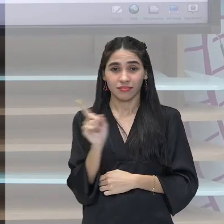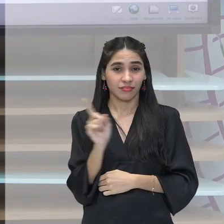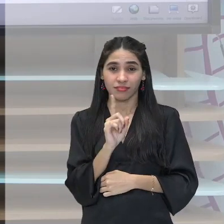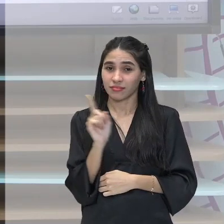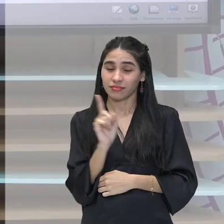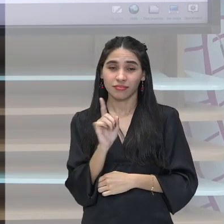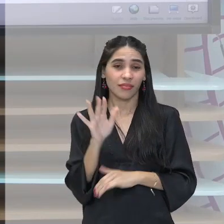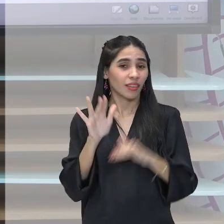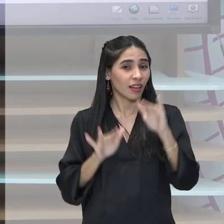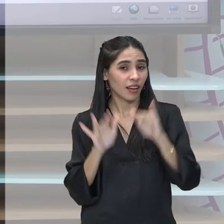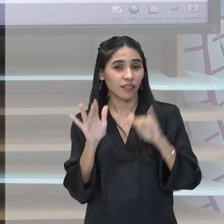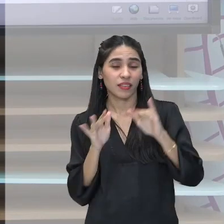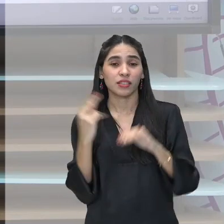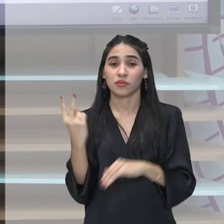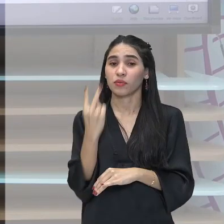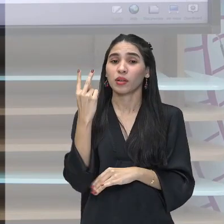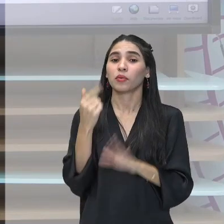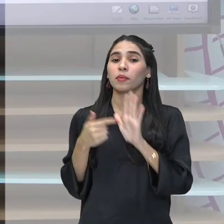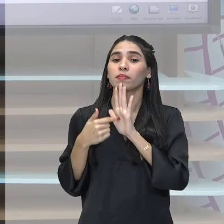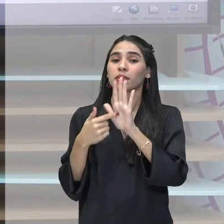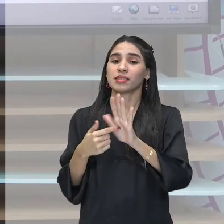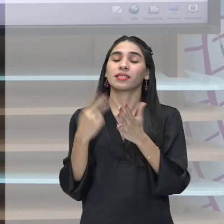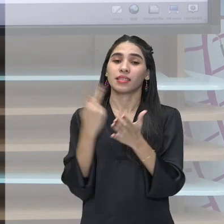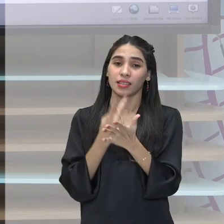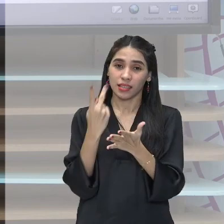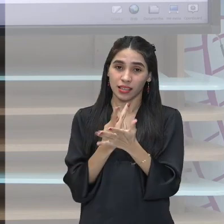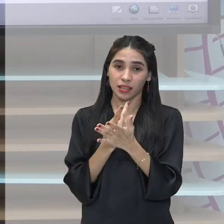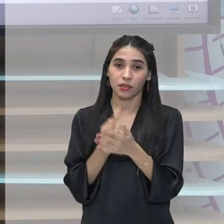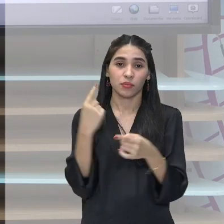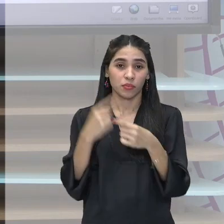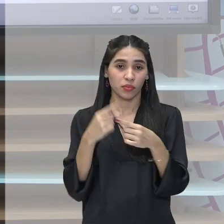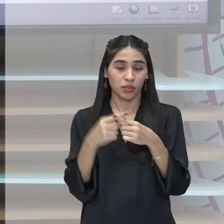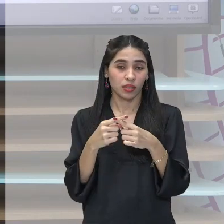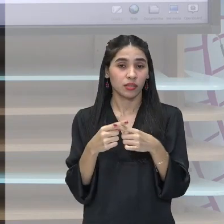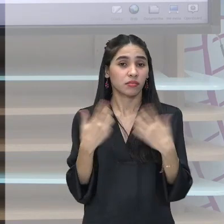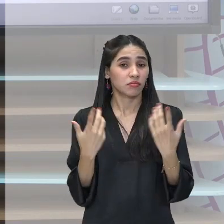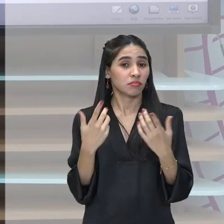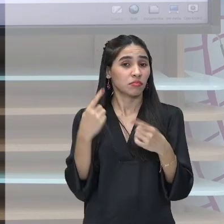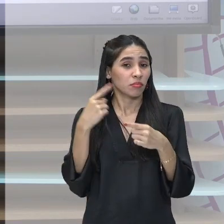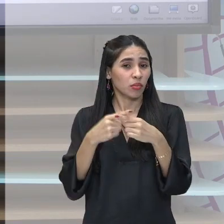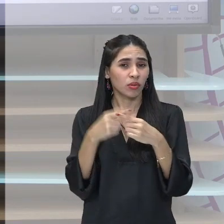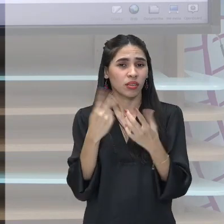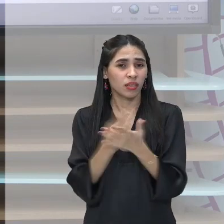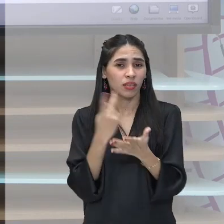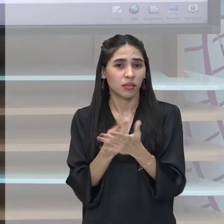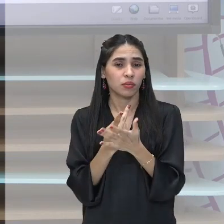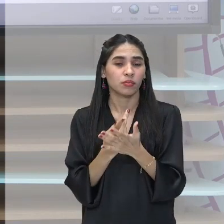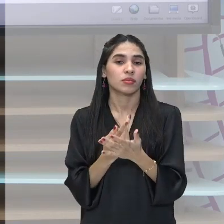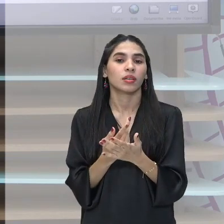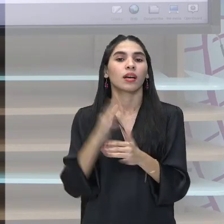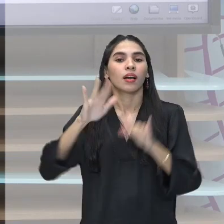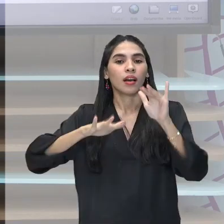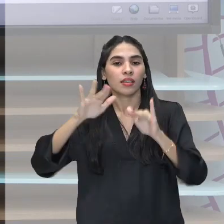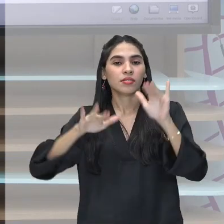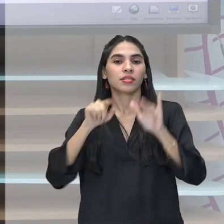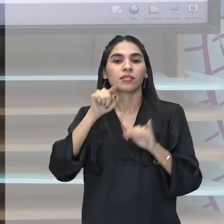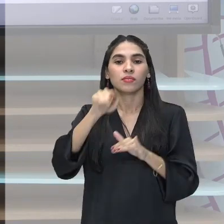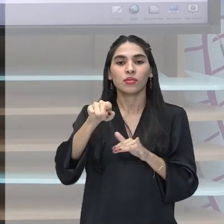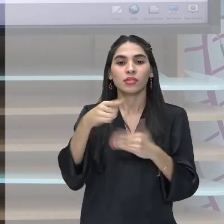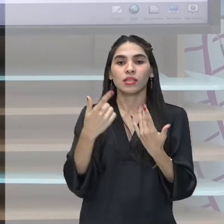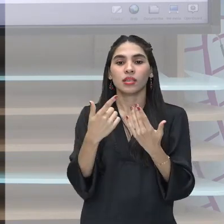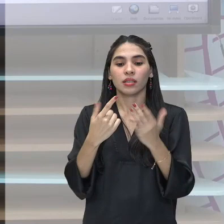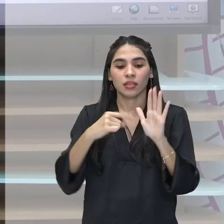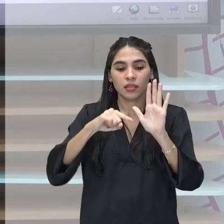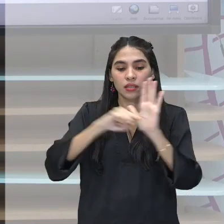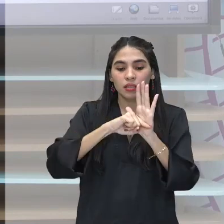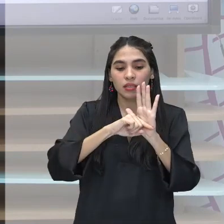Às vezes esses valores apresentam um erro. Por quê? Por que um erro, professor? Porque às vezes você